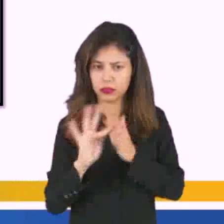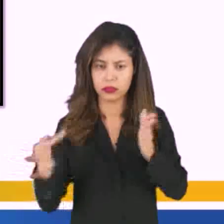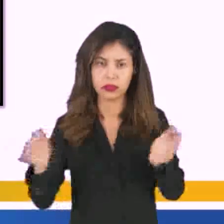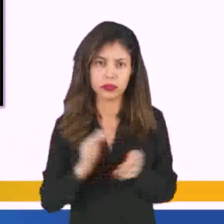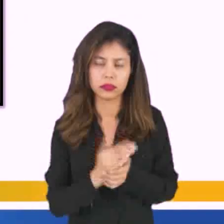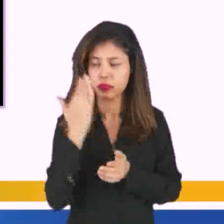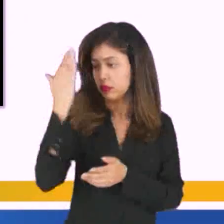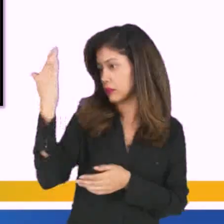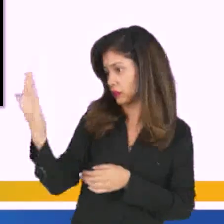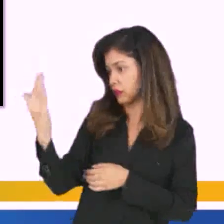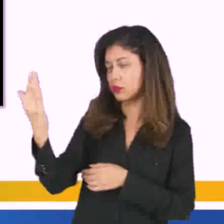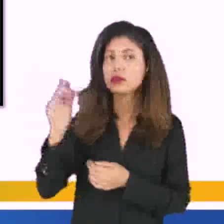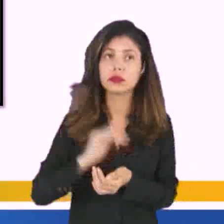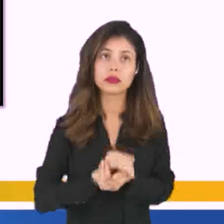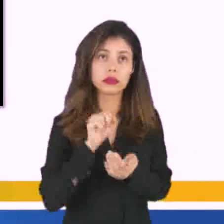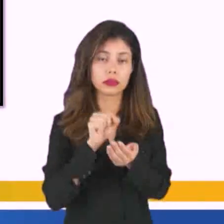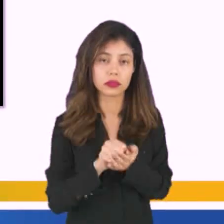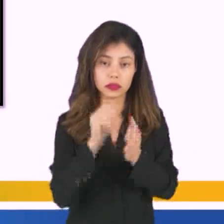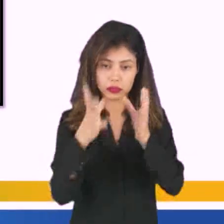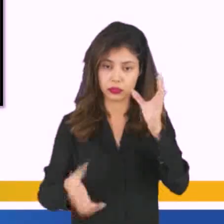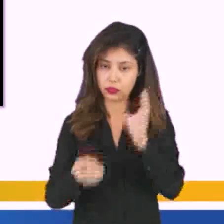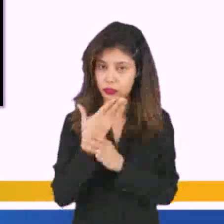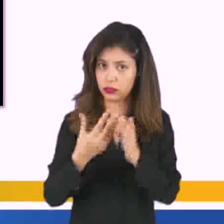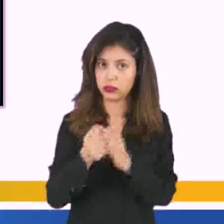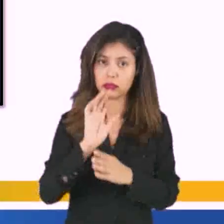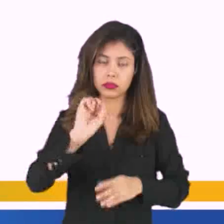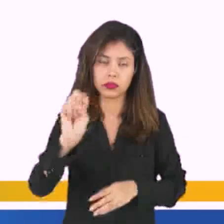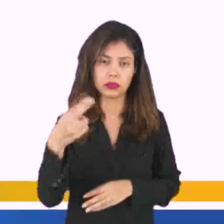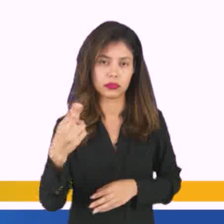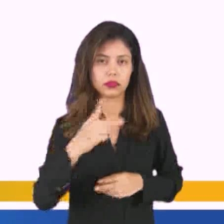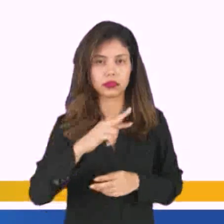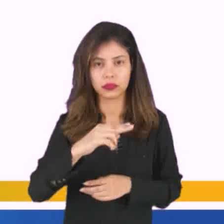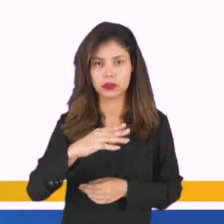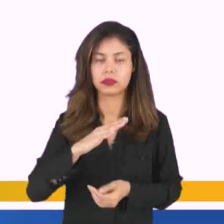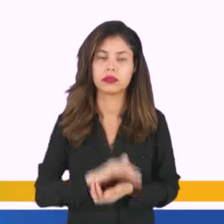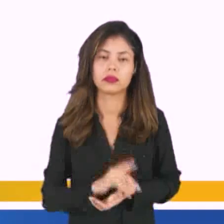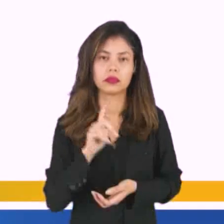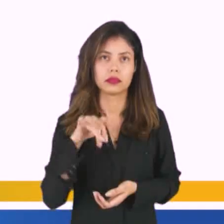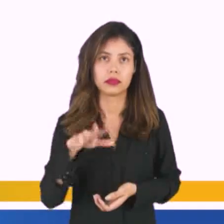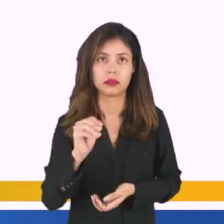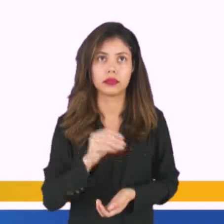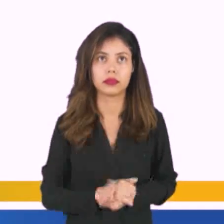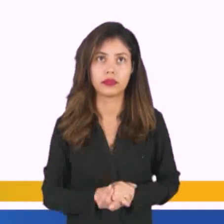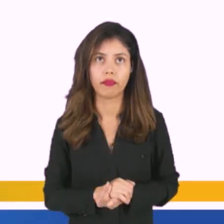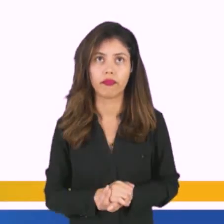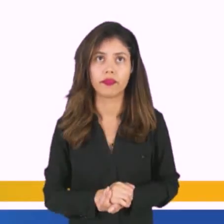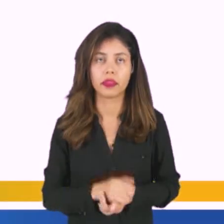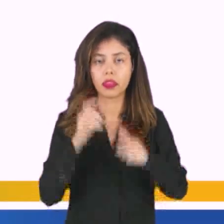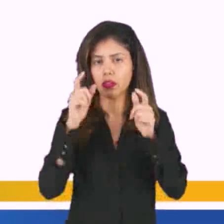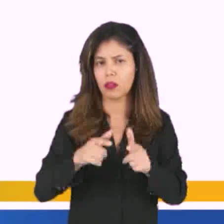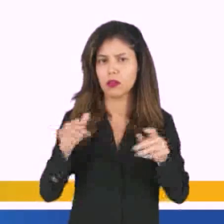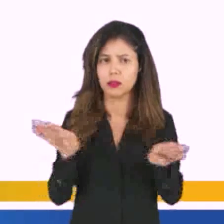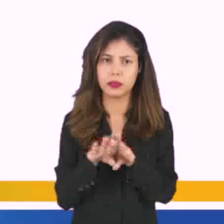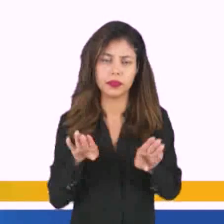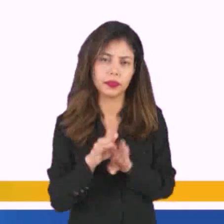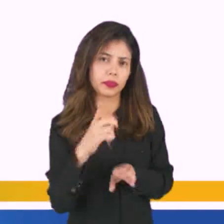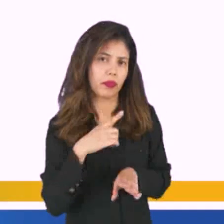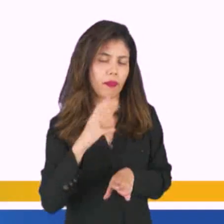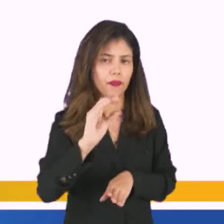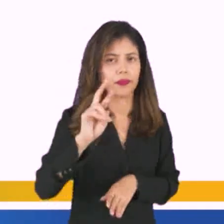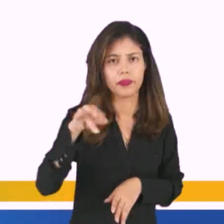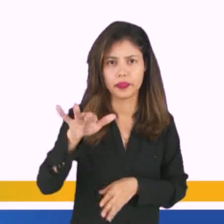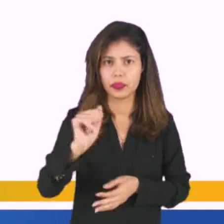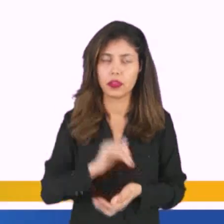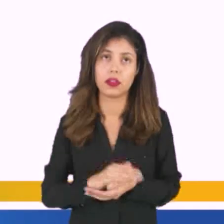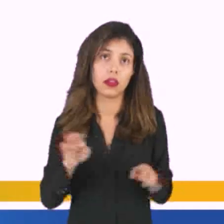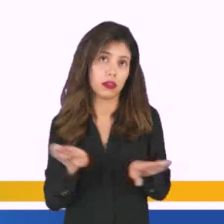se reproduziu como se fosse um irmão gêmeo, vamos dizer assim. Aonde nós temos o carbono quiral, que é o carbono que tem todos